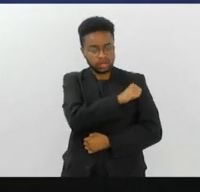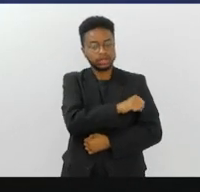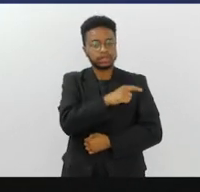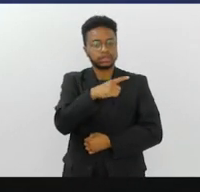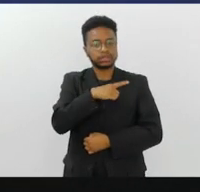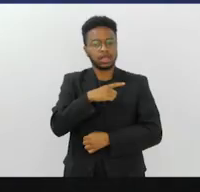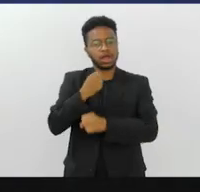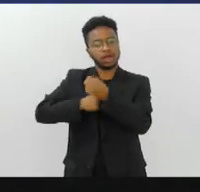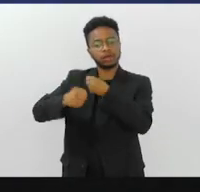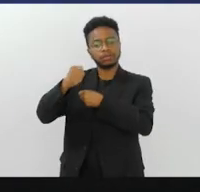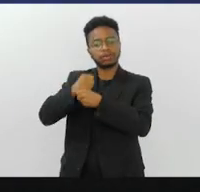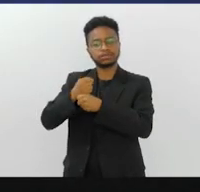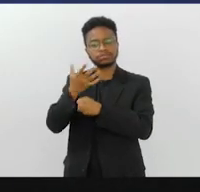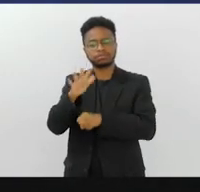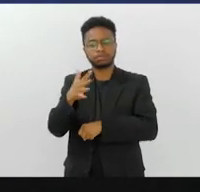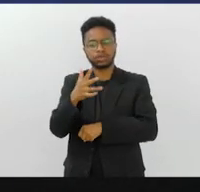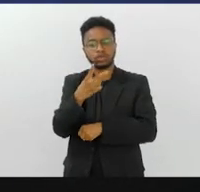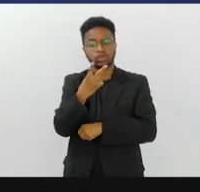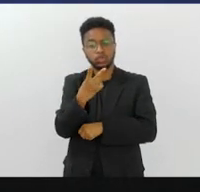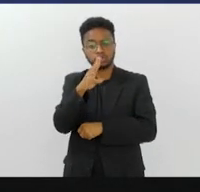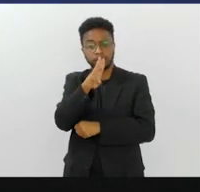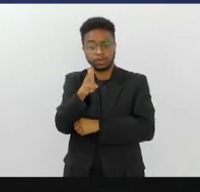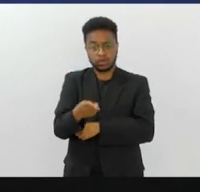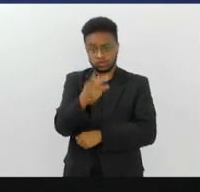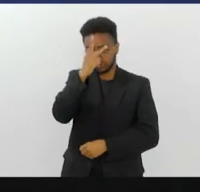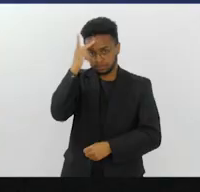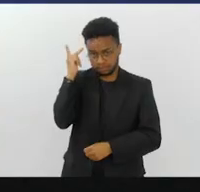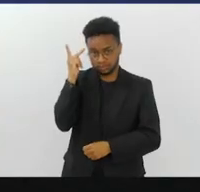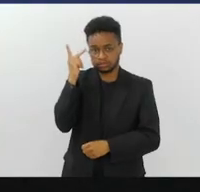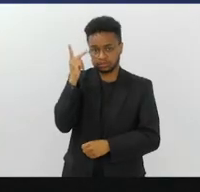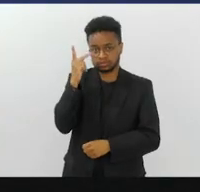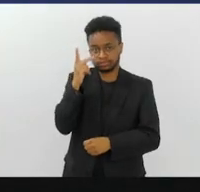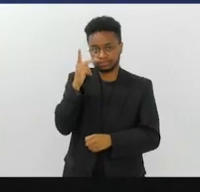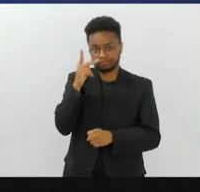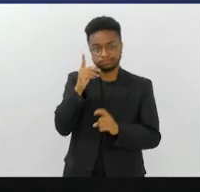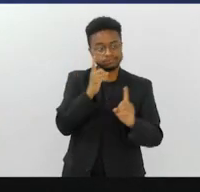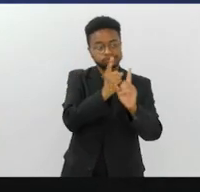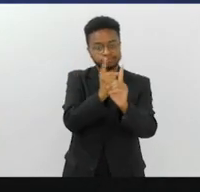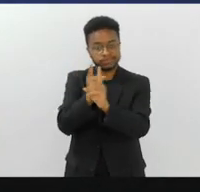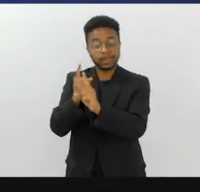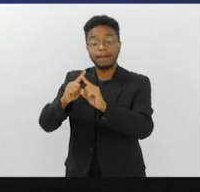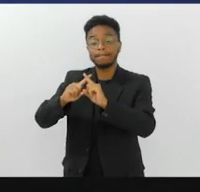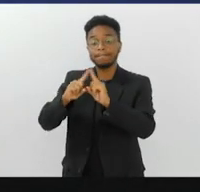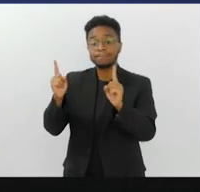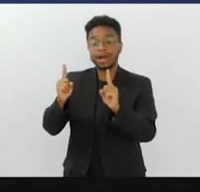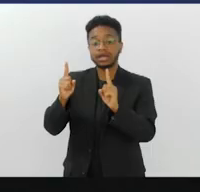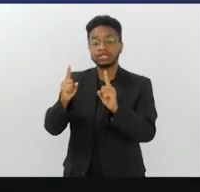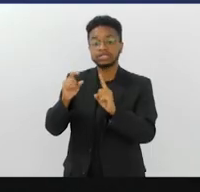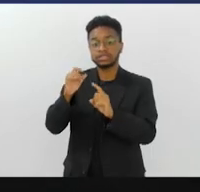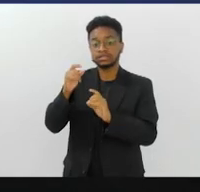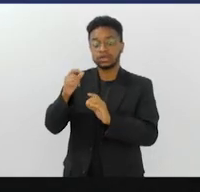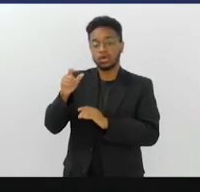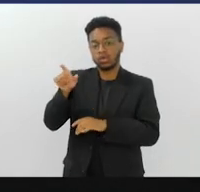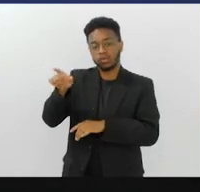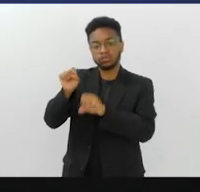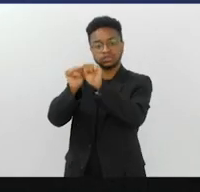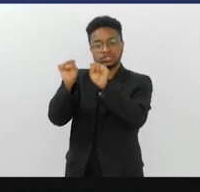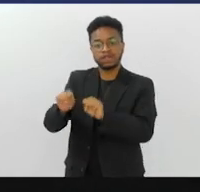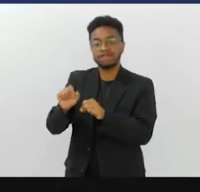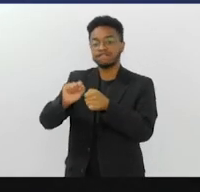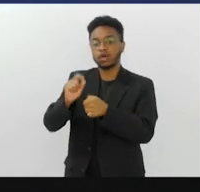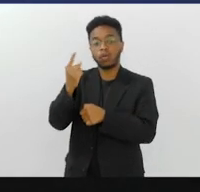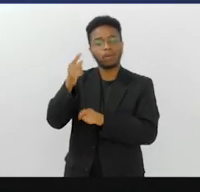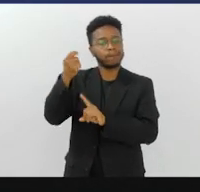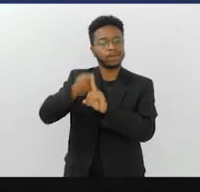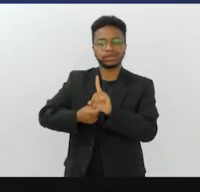ao longo do ano passado aproximadamente 2 milhões de cidadãos a ferramenta faz isso em em um mês sem prejudicar o